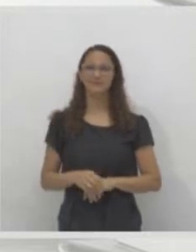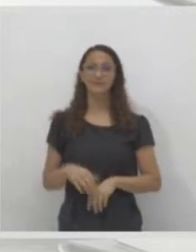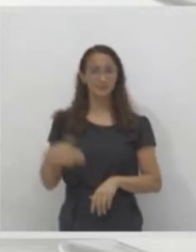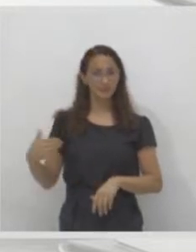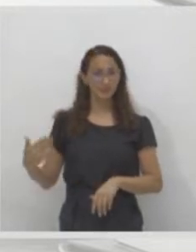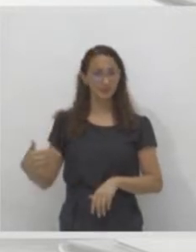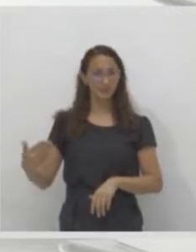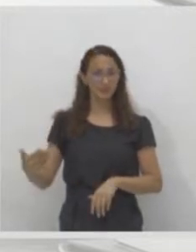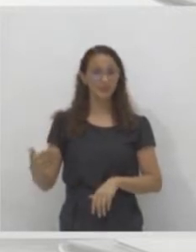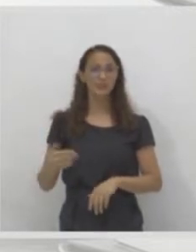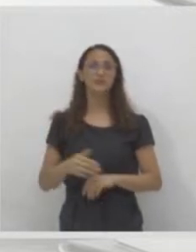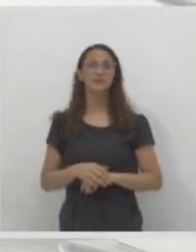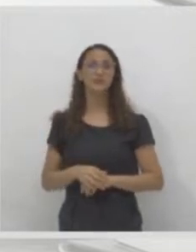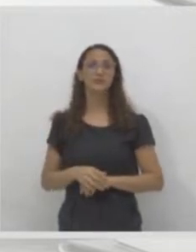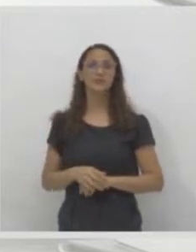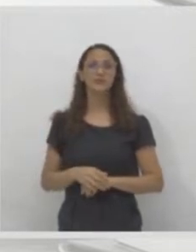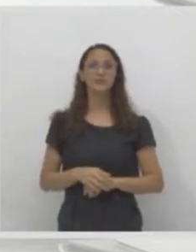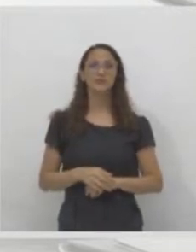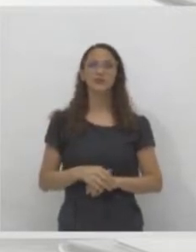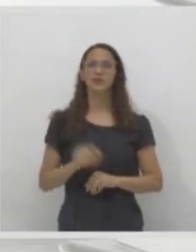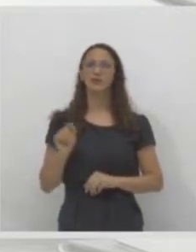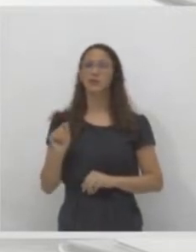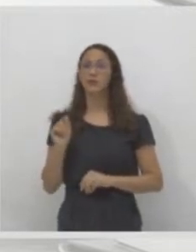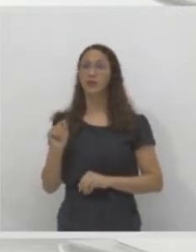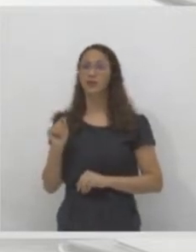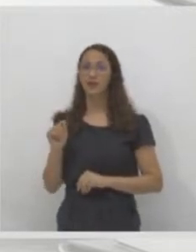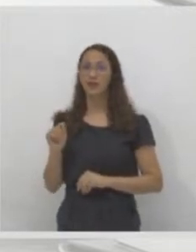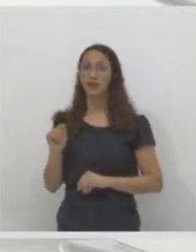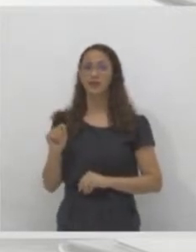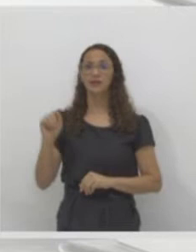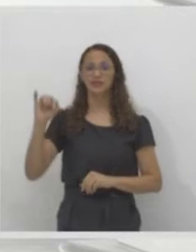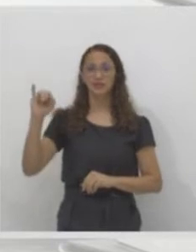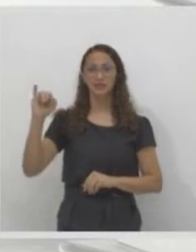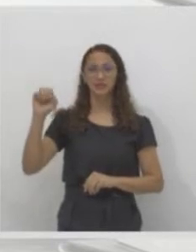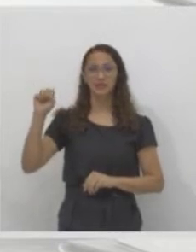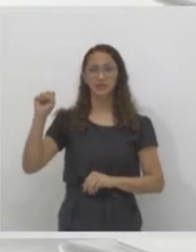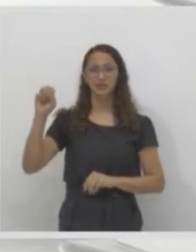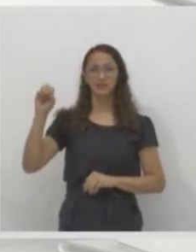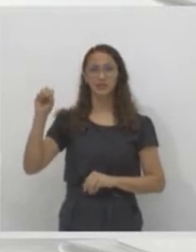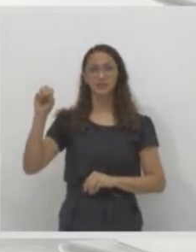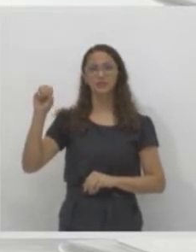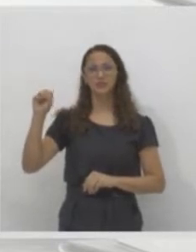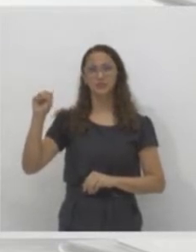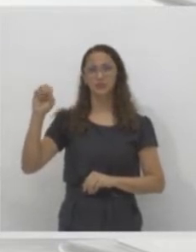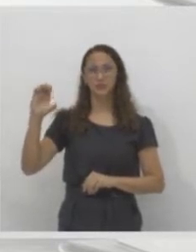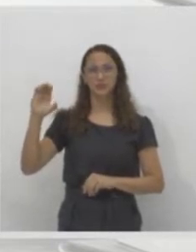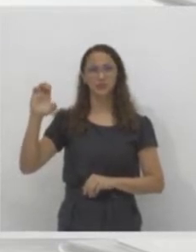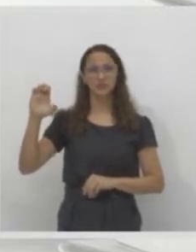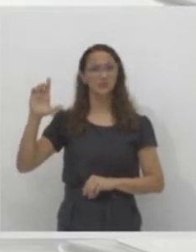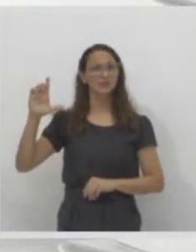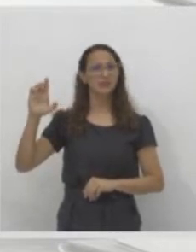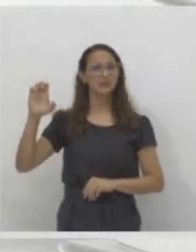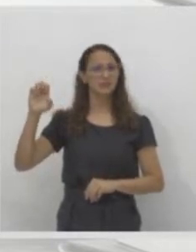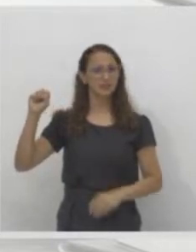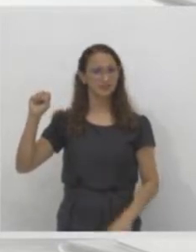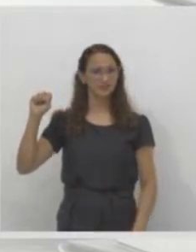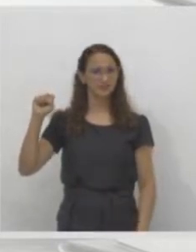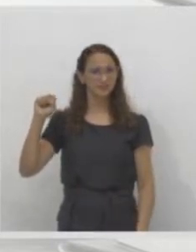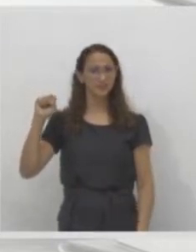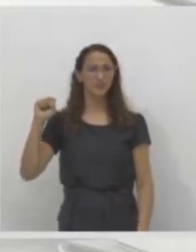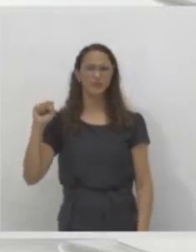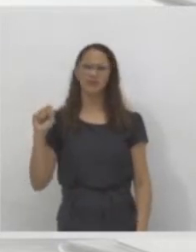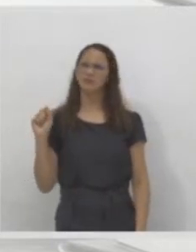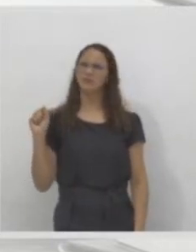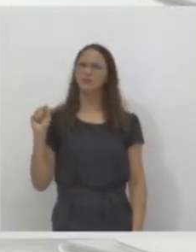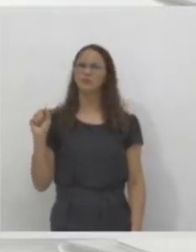Prosseguindo, nós temos agora o triângulo isósceles. O triângulo isósceles,